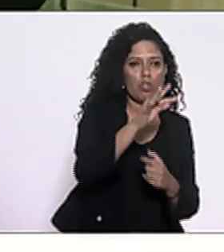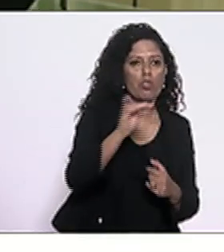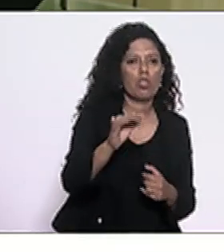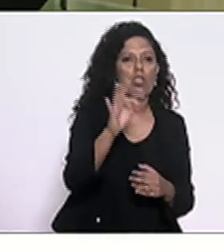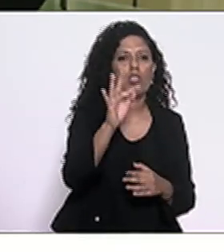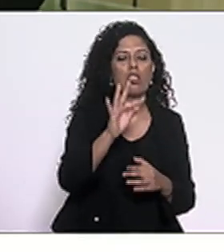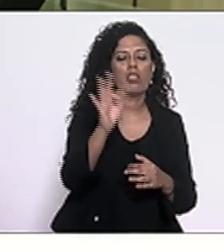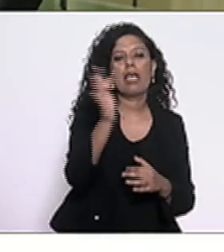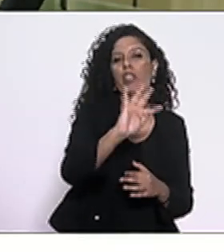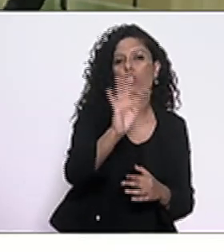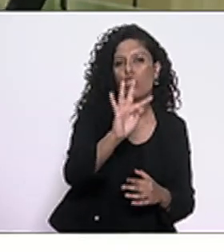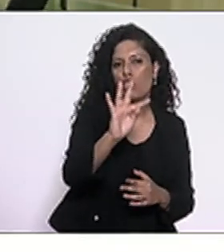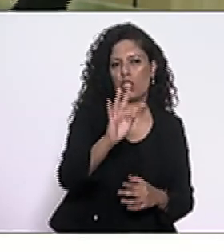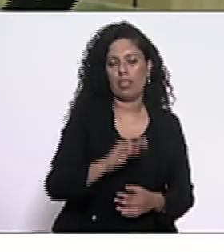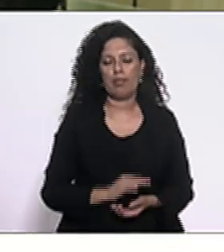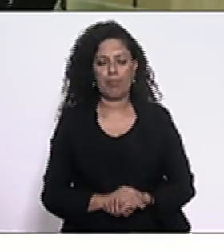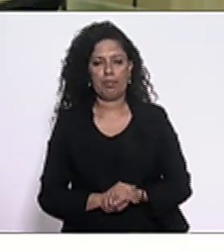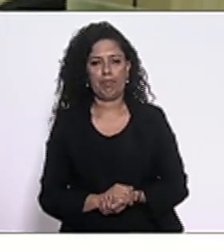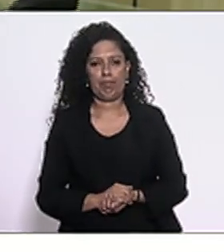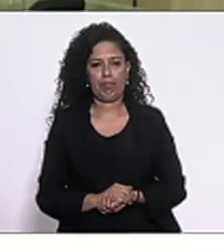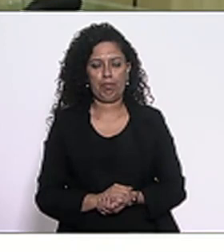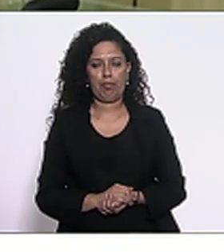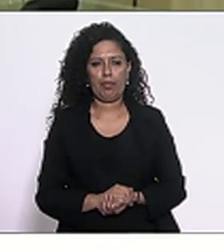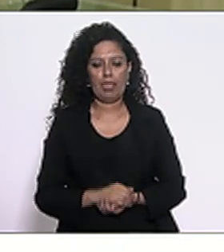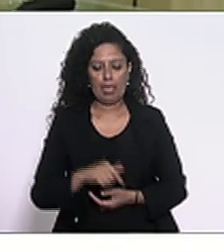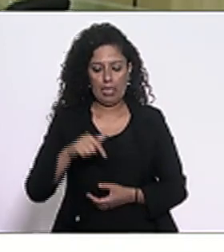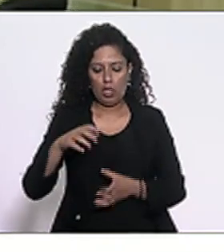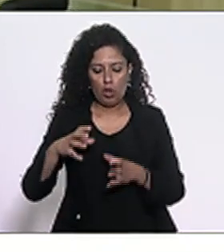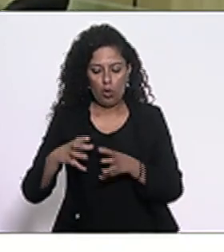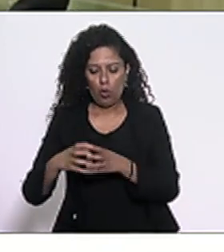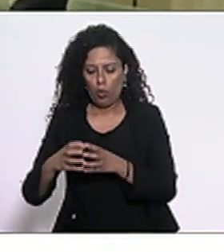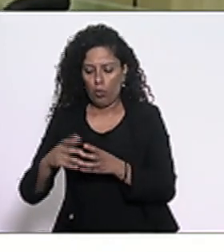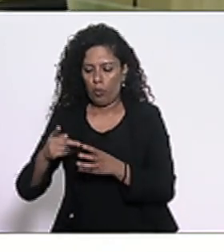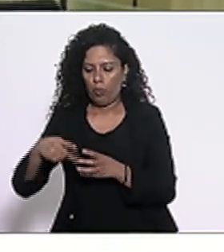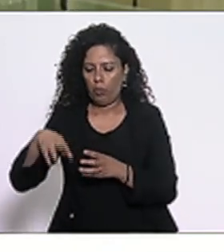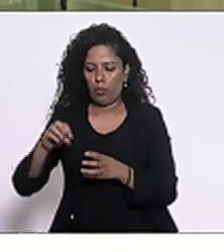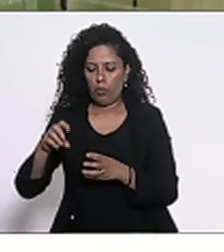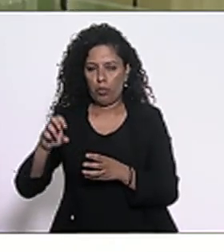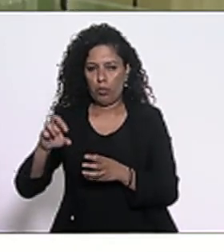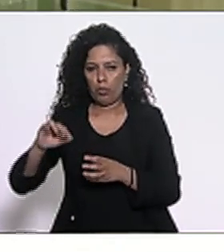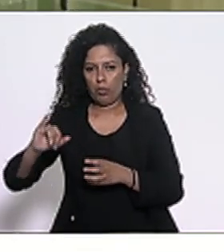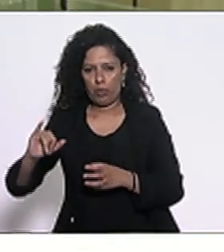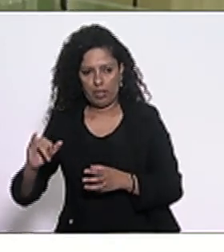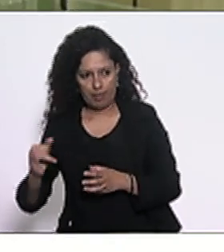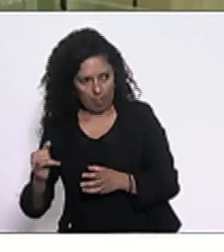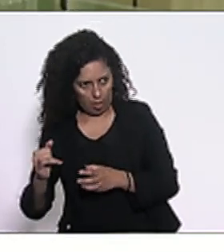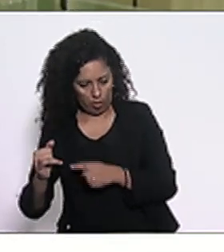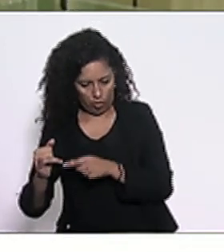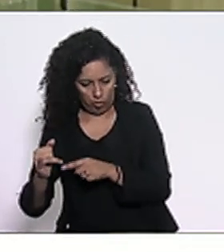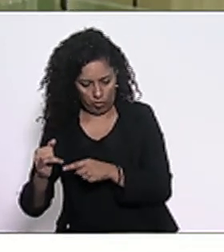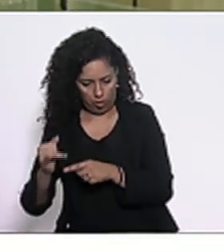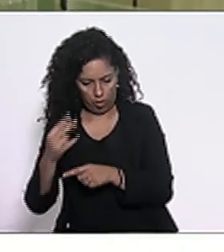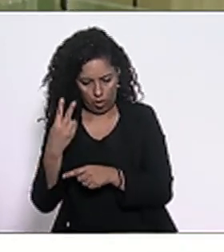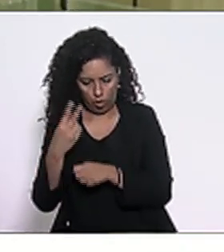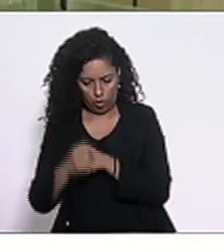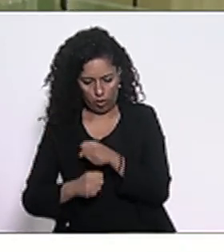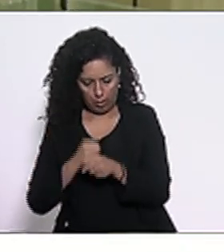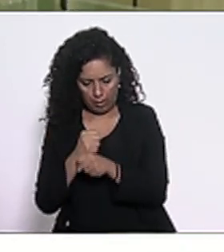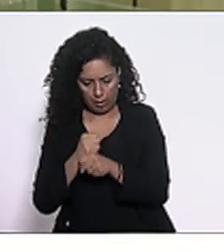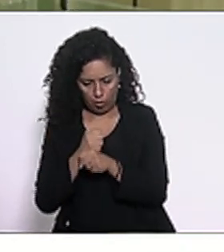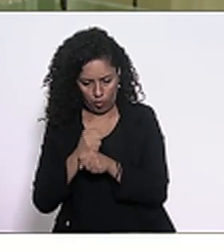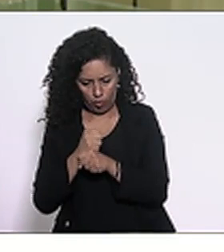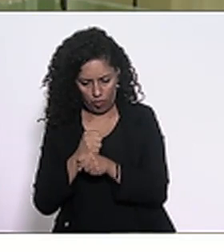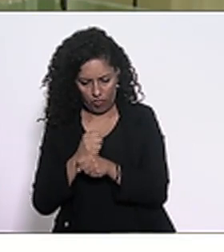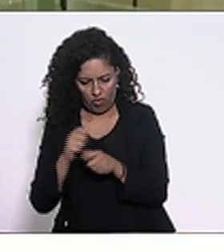malwares, enfim. E o Proderj, eu vi que nos últimos 2 anos não fez nenhuma licitação para a área de segurança da